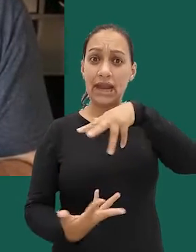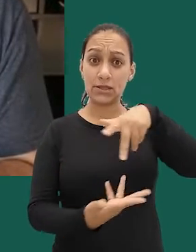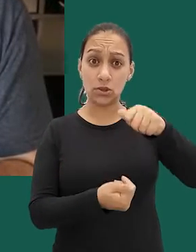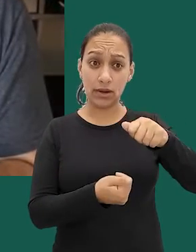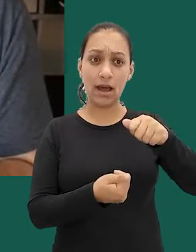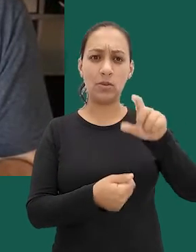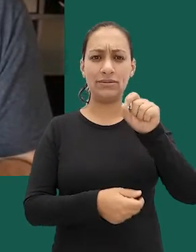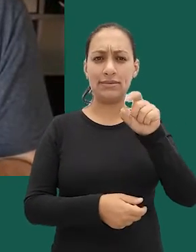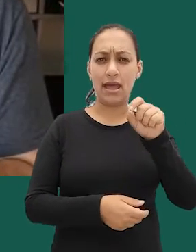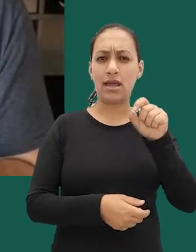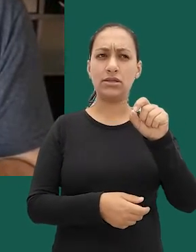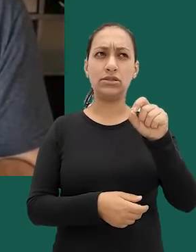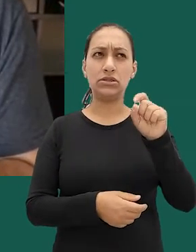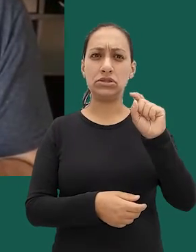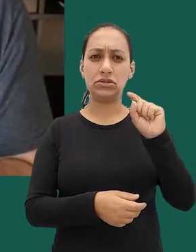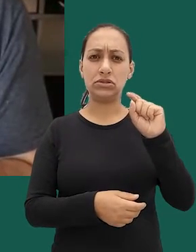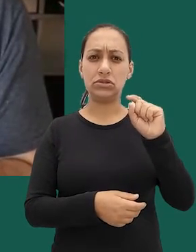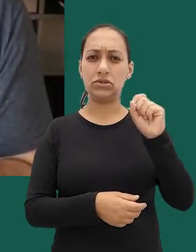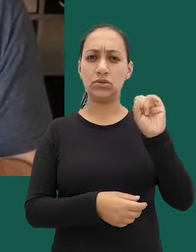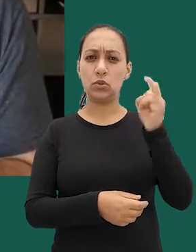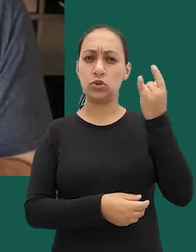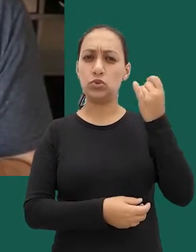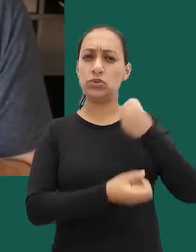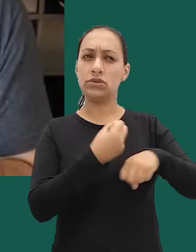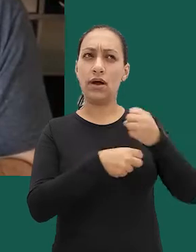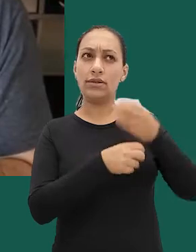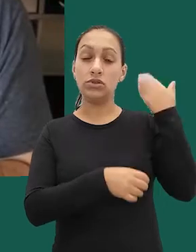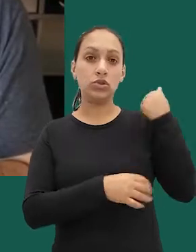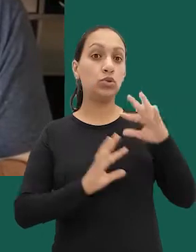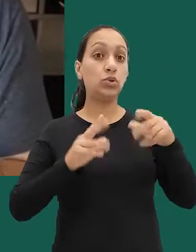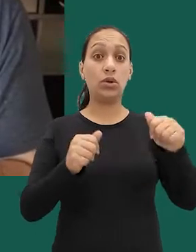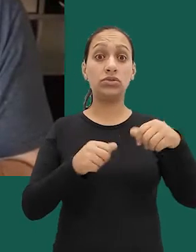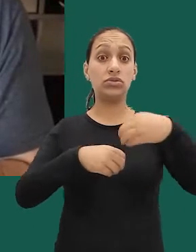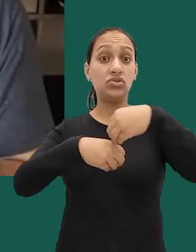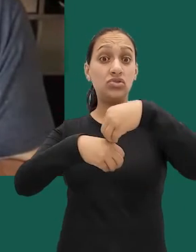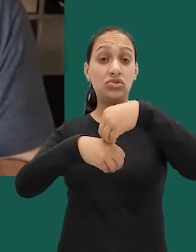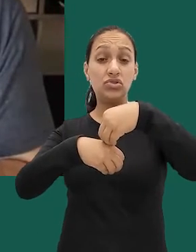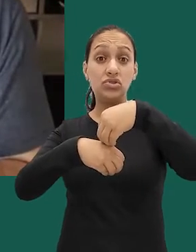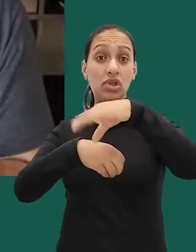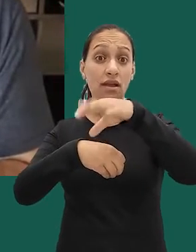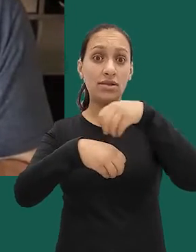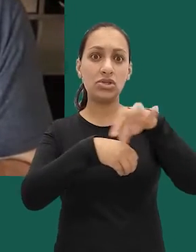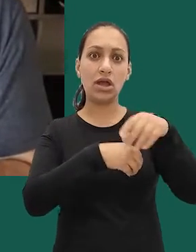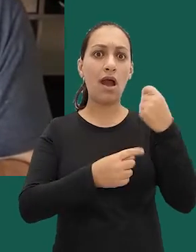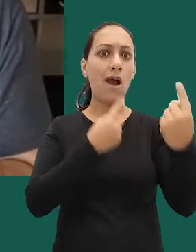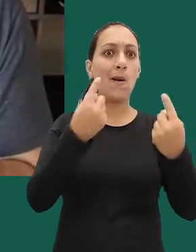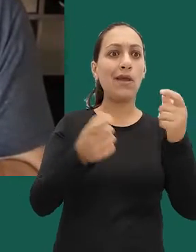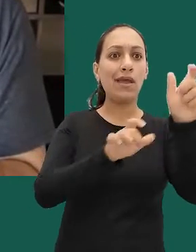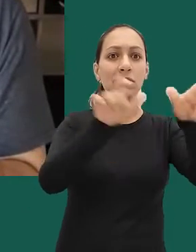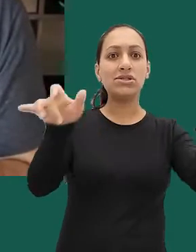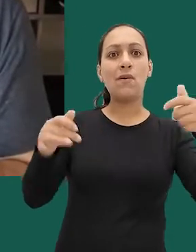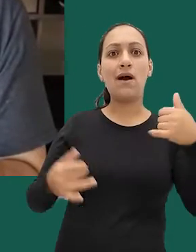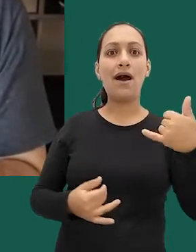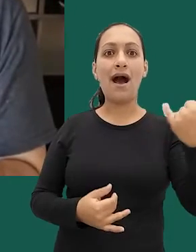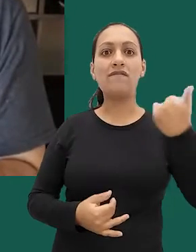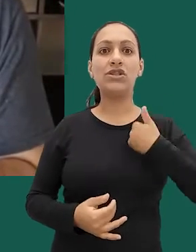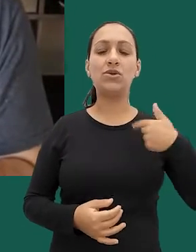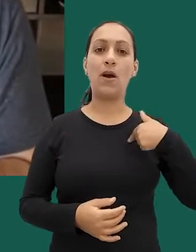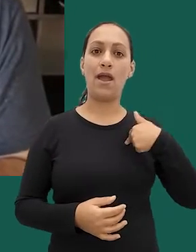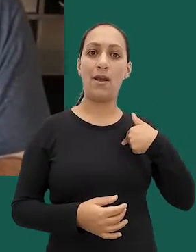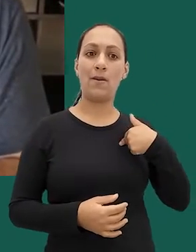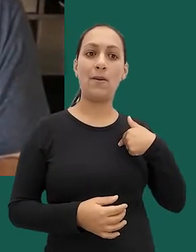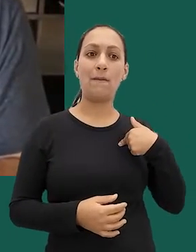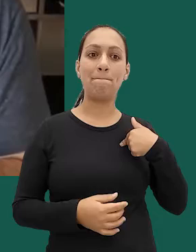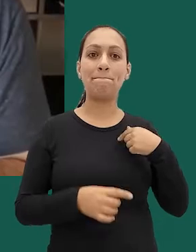anos, praticamente todos foram recomendação de alguém. Então, obviamente, eu fiz um bom trabalho e aí alguém me indicou. Mas, assim, para